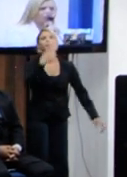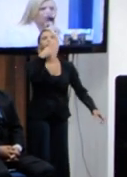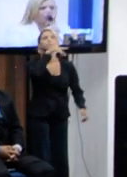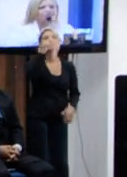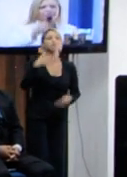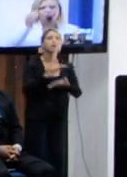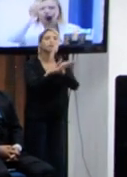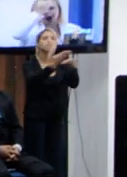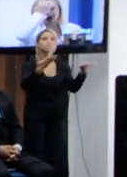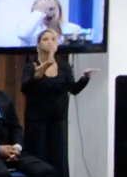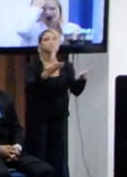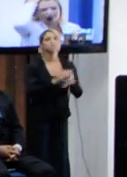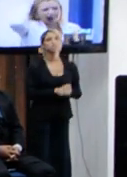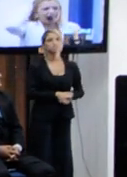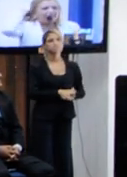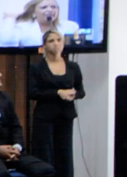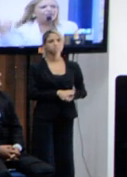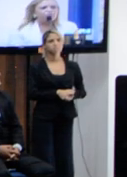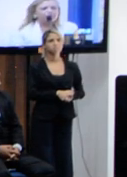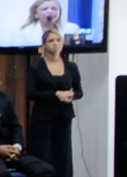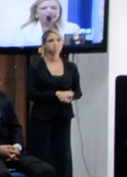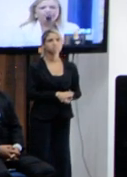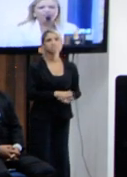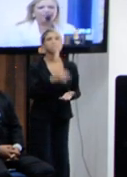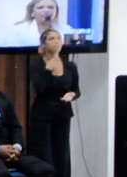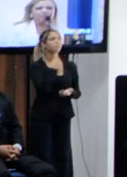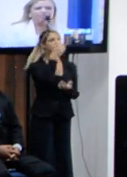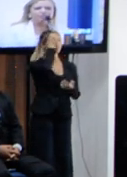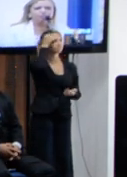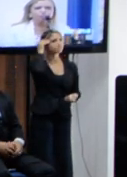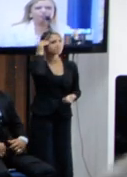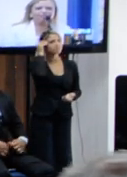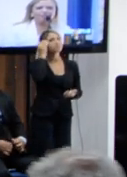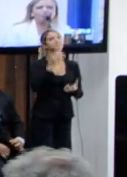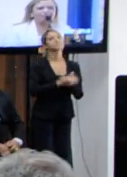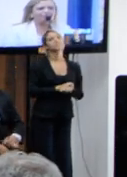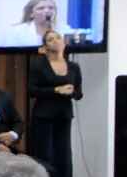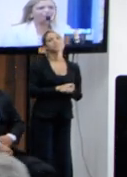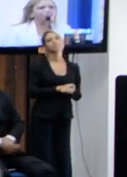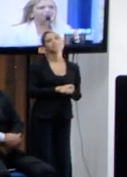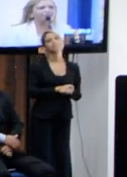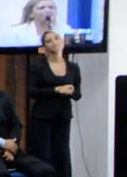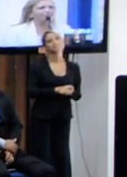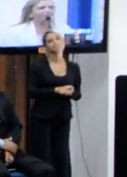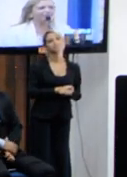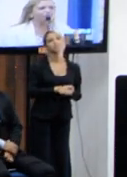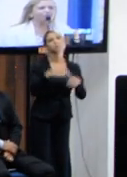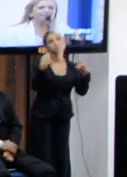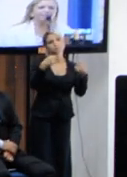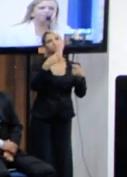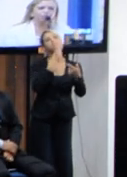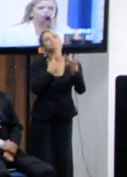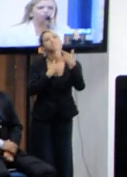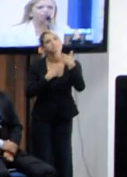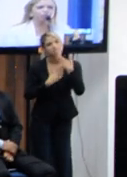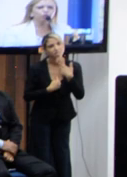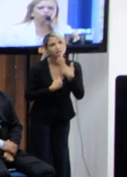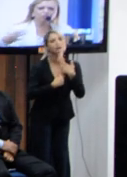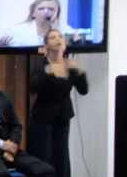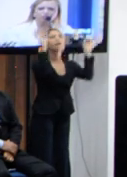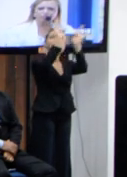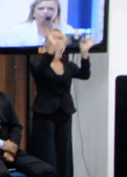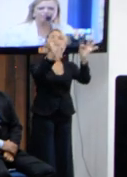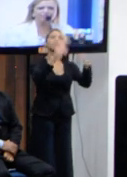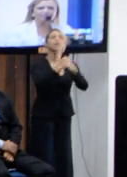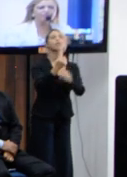Bom dia a todos, a todas. Não poderia deixar de vir essa tribuna nessa manhã para desejar um feliz ano novo a todos